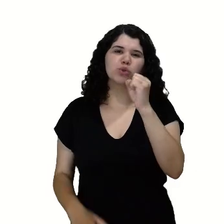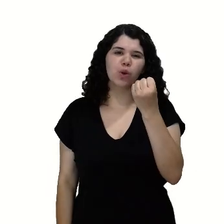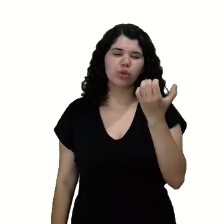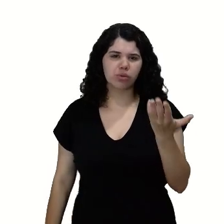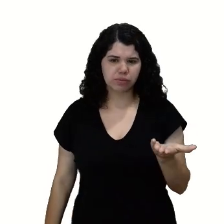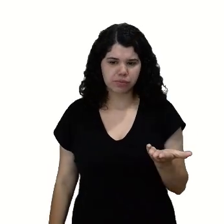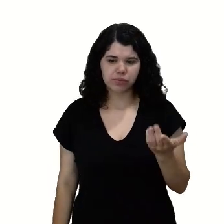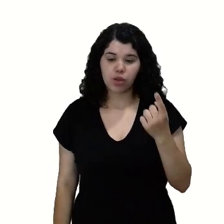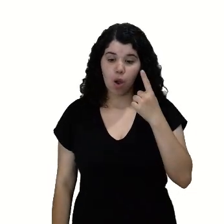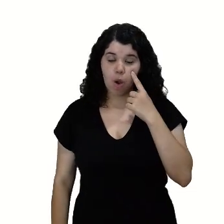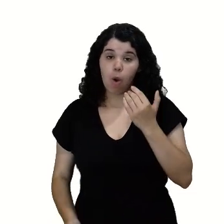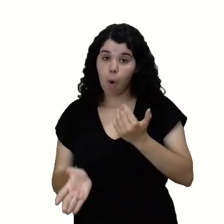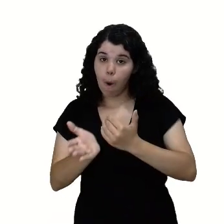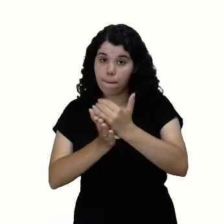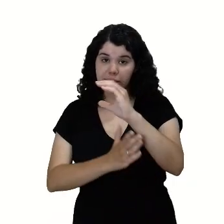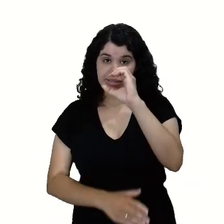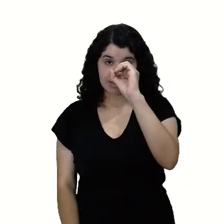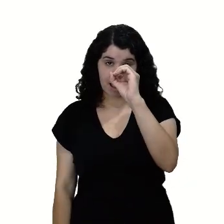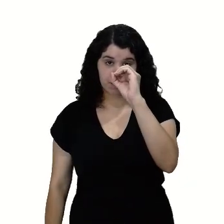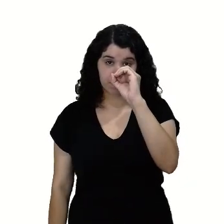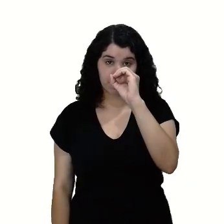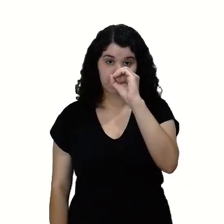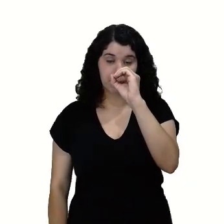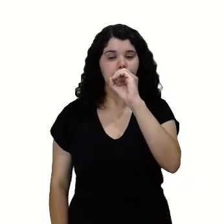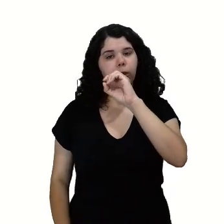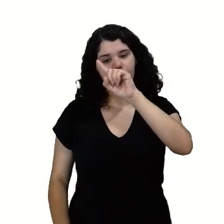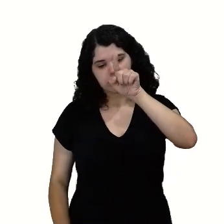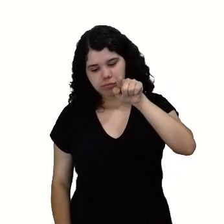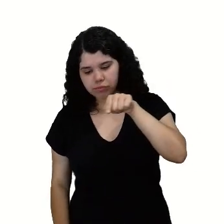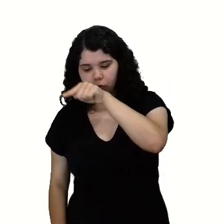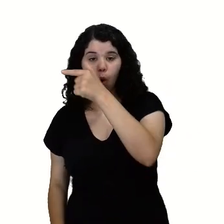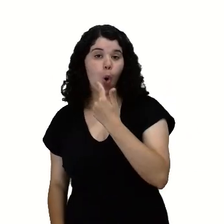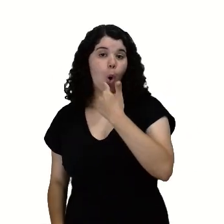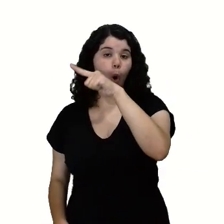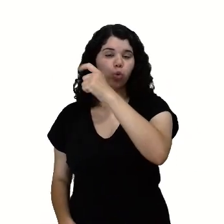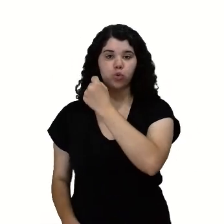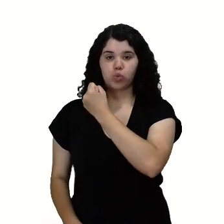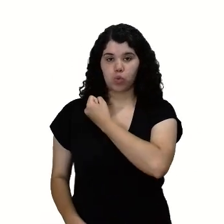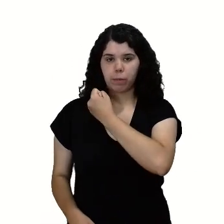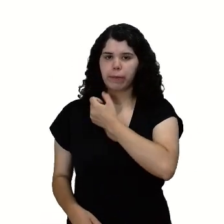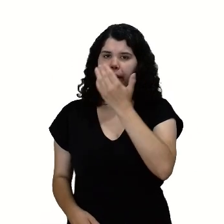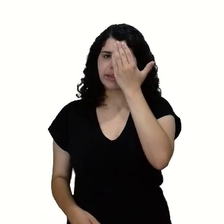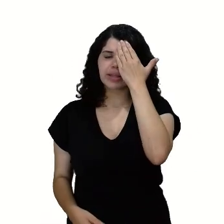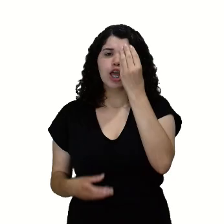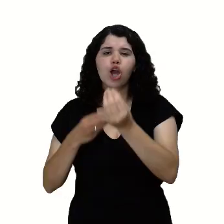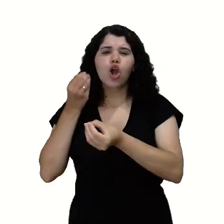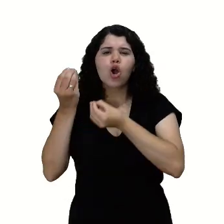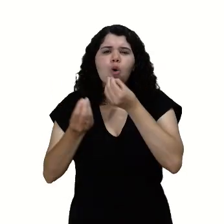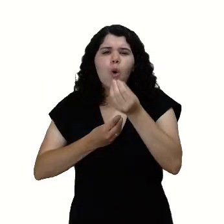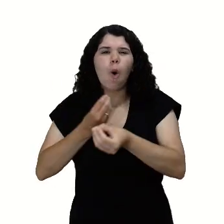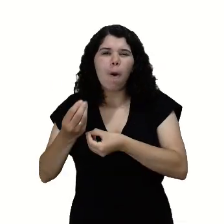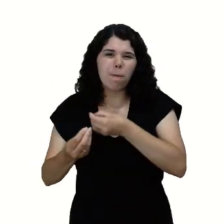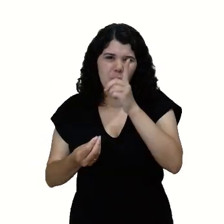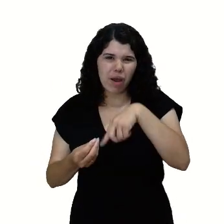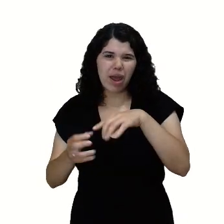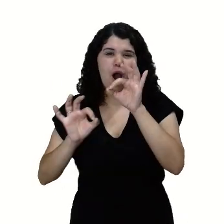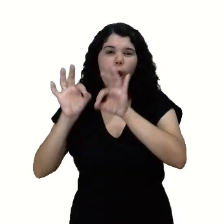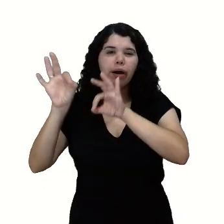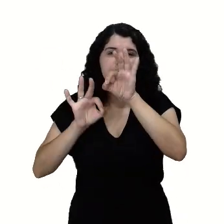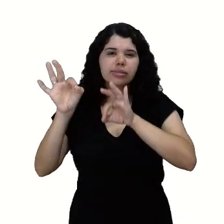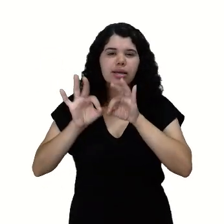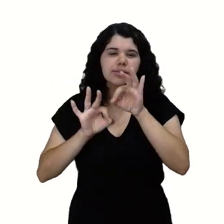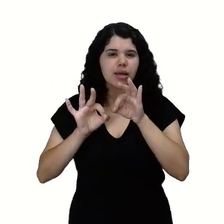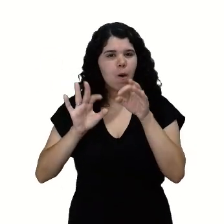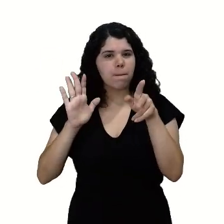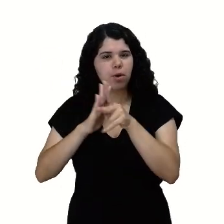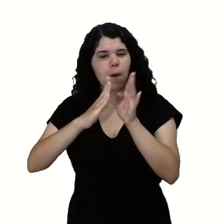primeira coisa, eu começo do 0 e eu passo para o próximo número, para eu entender qual é a escala. Nesse caso aí, olha, eu